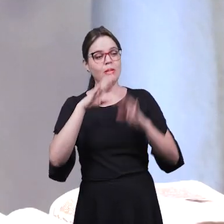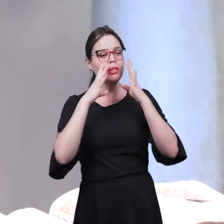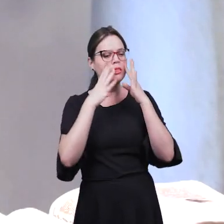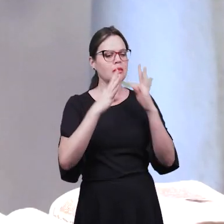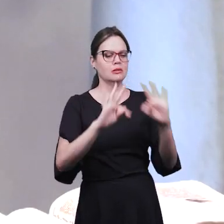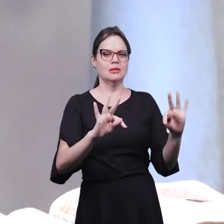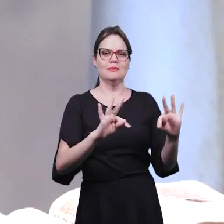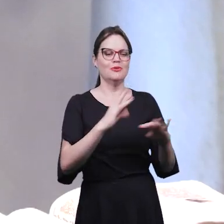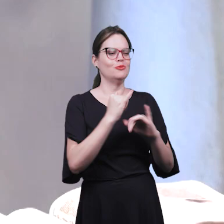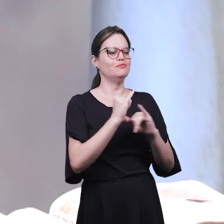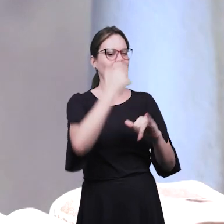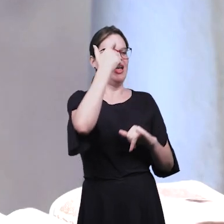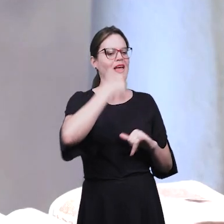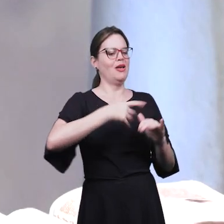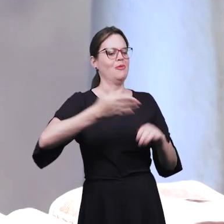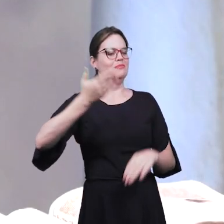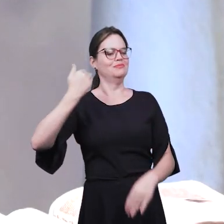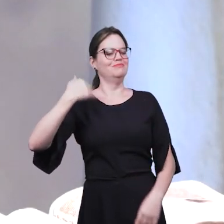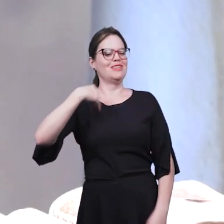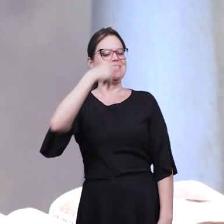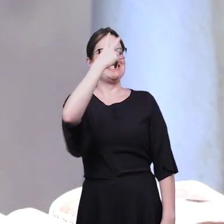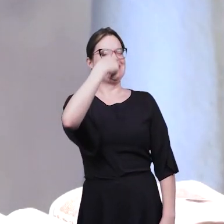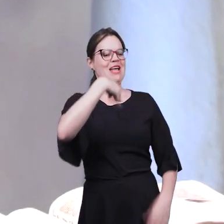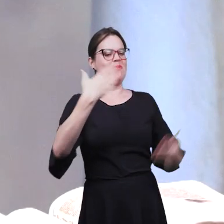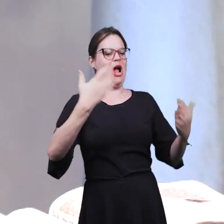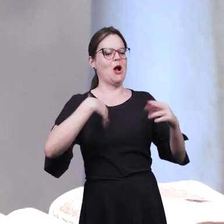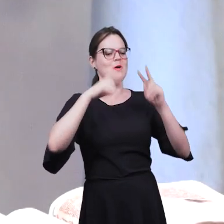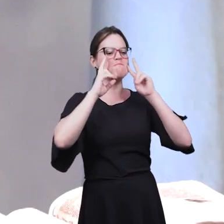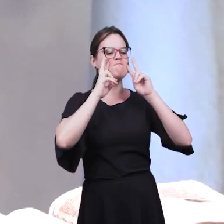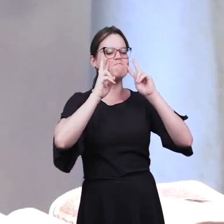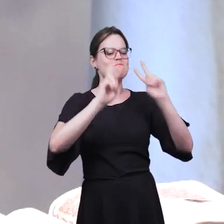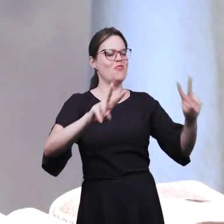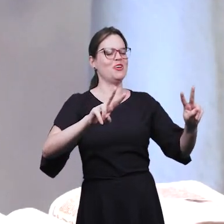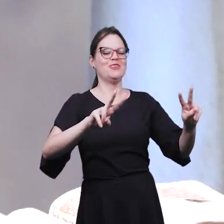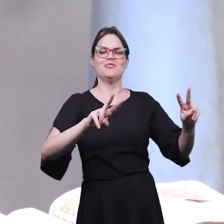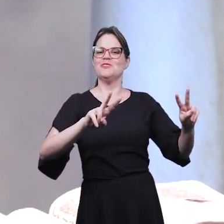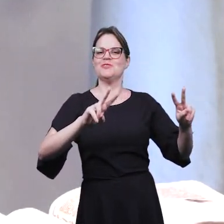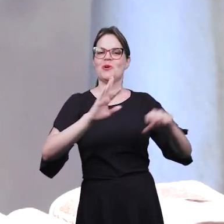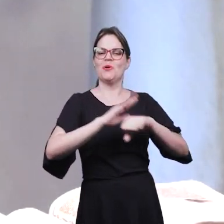era cego, agora estou curado. Então, mais